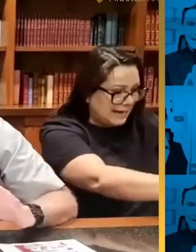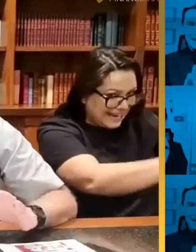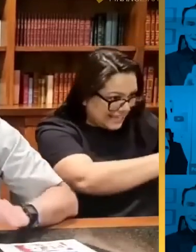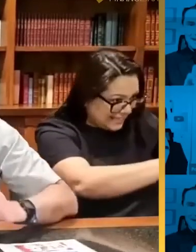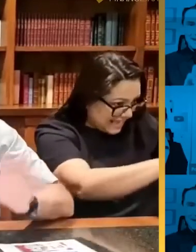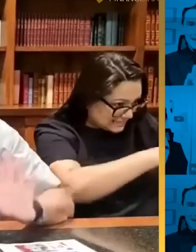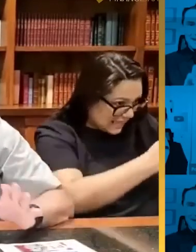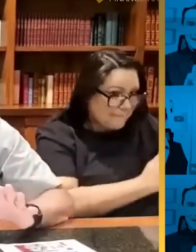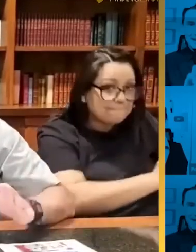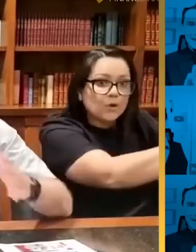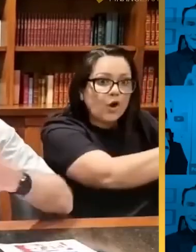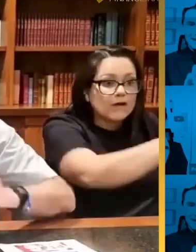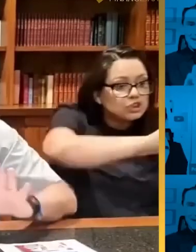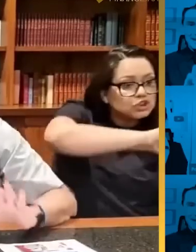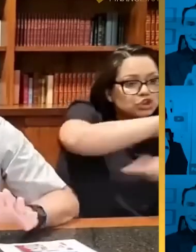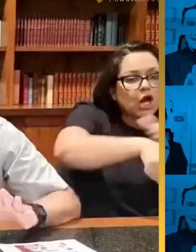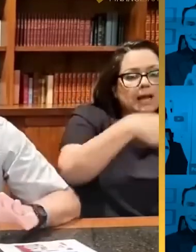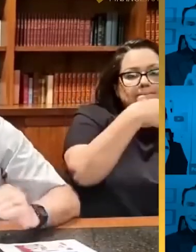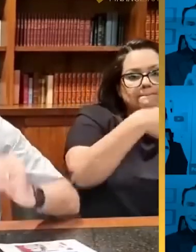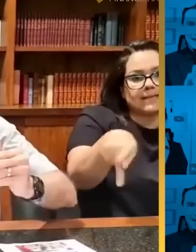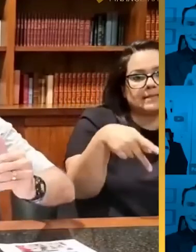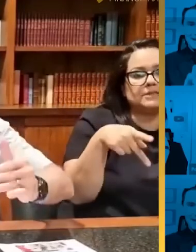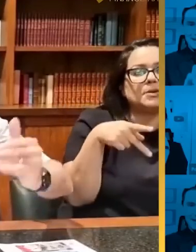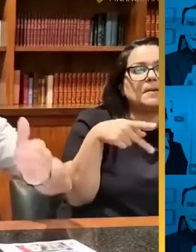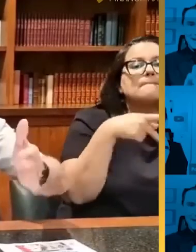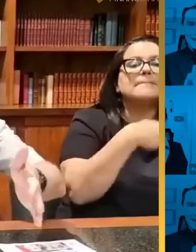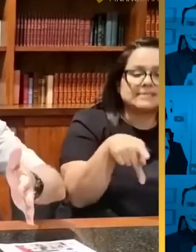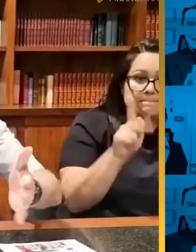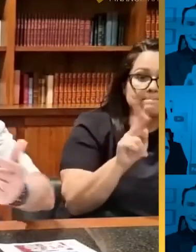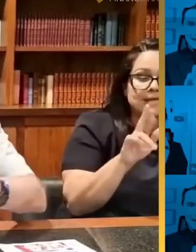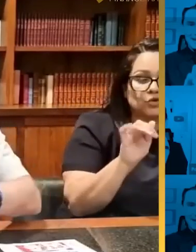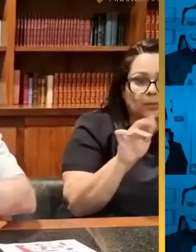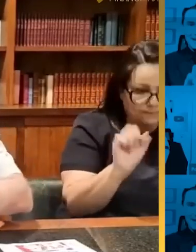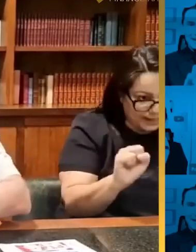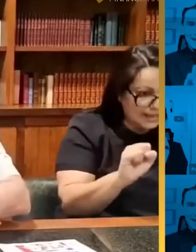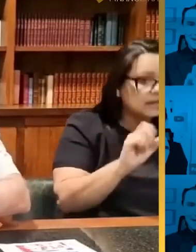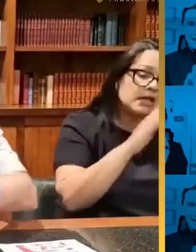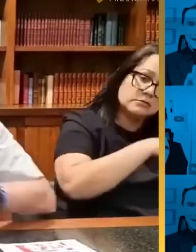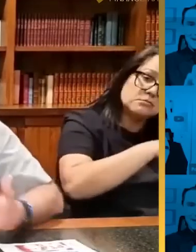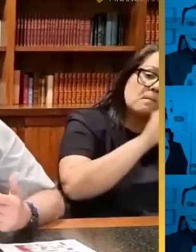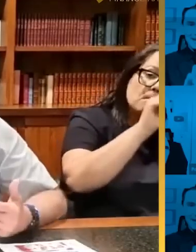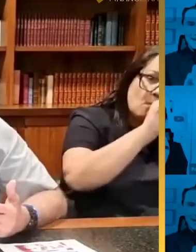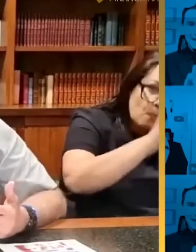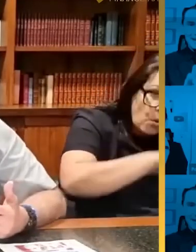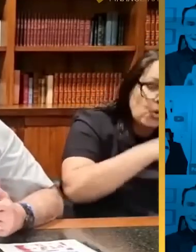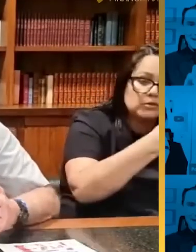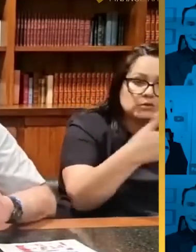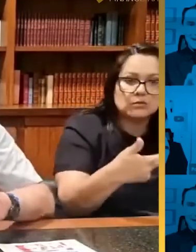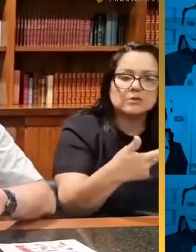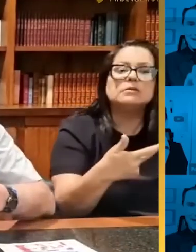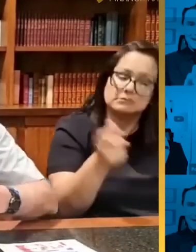trocar o preço da Petrobras, ele faz mais algumas mudanças, e daí a gente pode aplicar aquilo que chegou ao meu conhecimento,